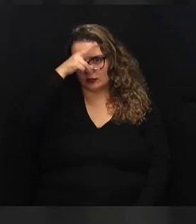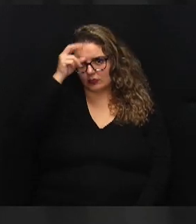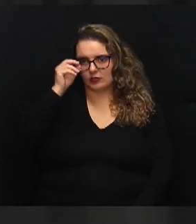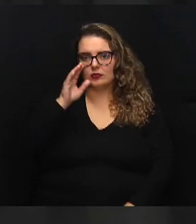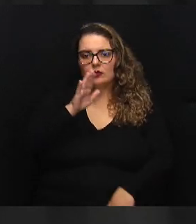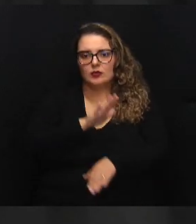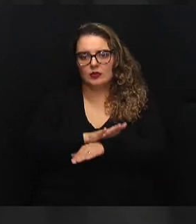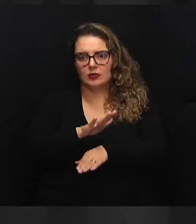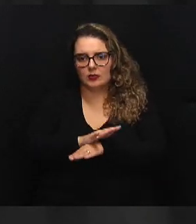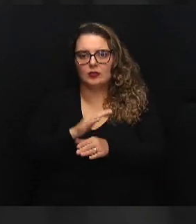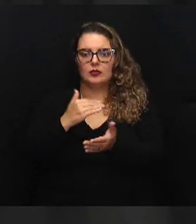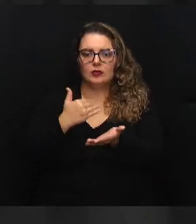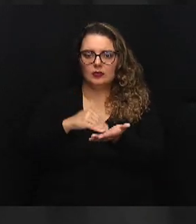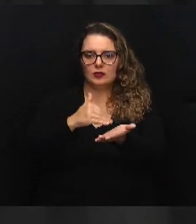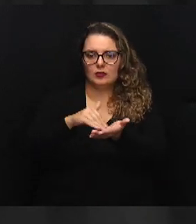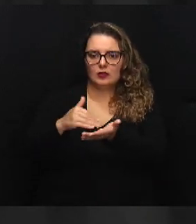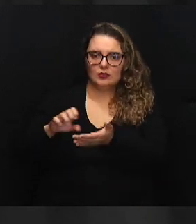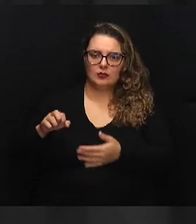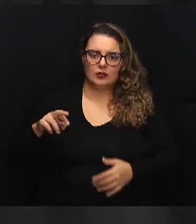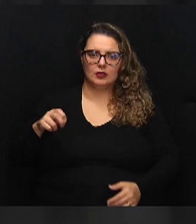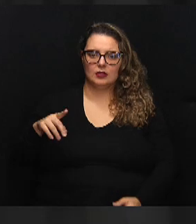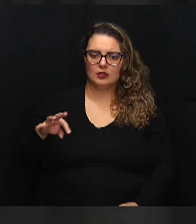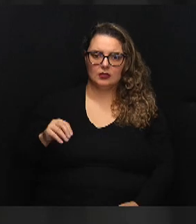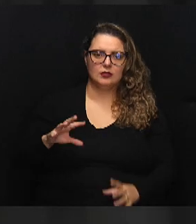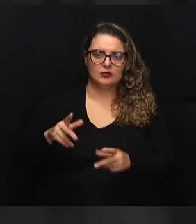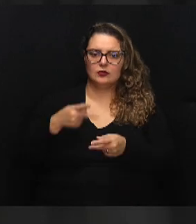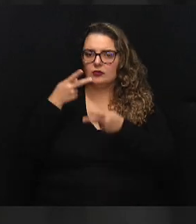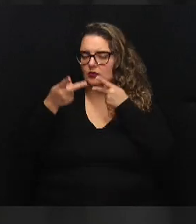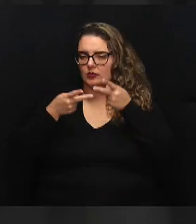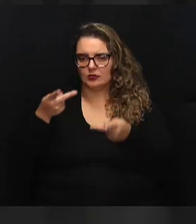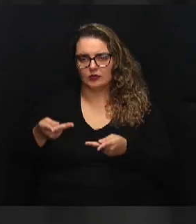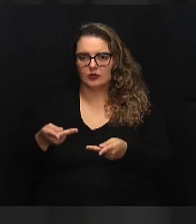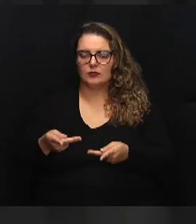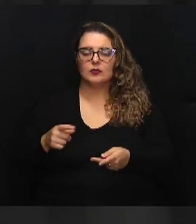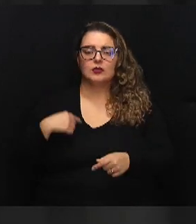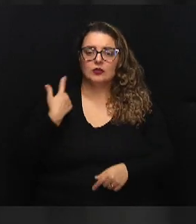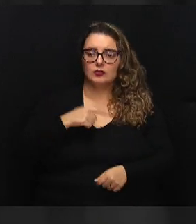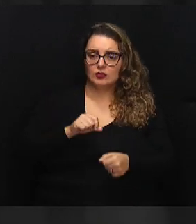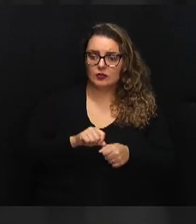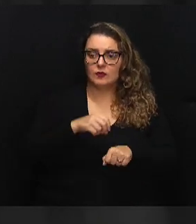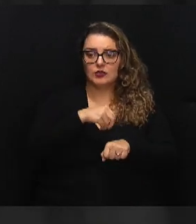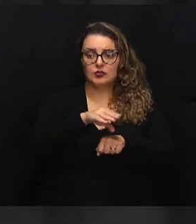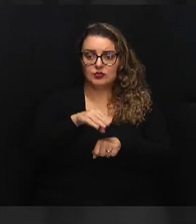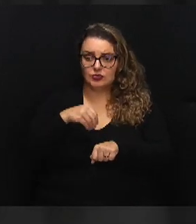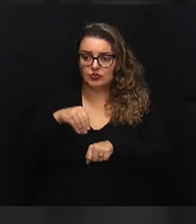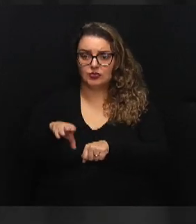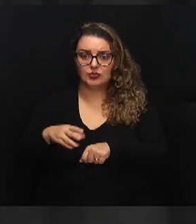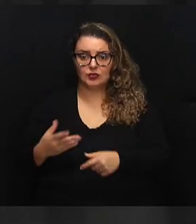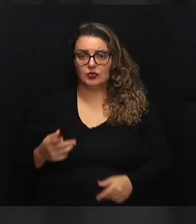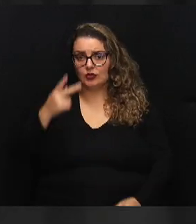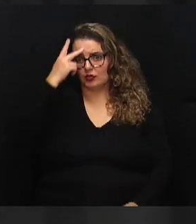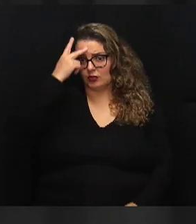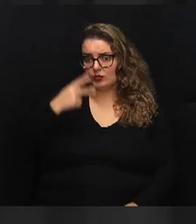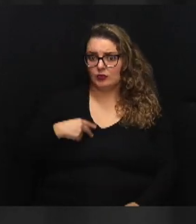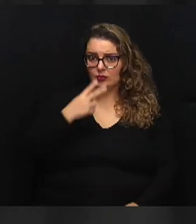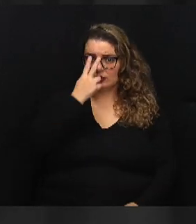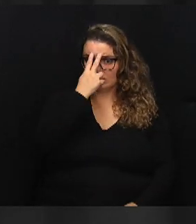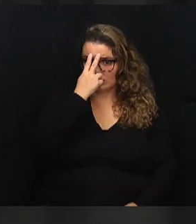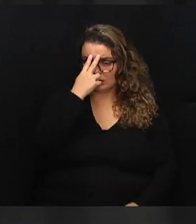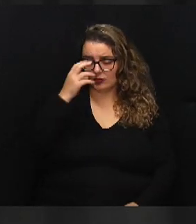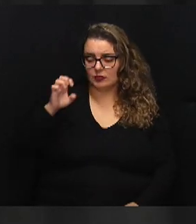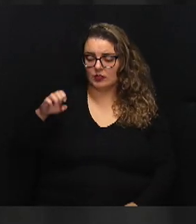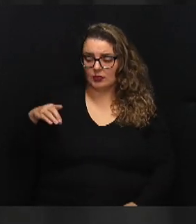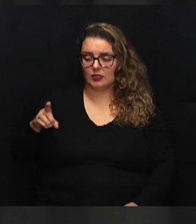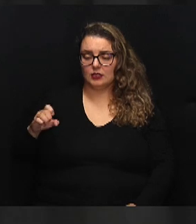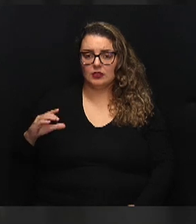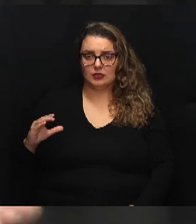o secretariado, Ernesto Paulela, tudo isso que você falou, que a gente faz indicação, o próprio Vinícius Riveretti da